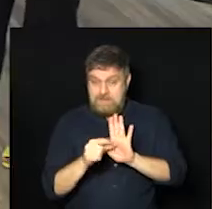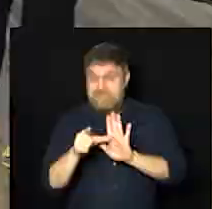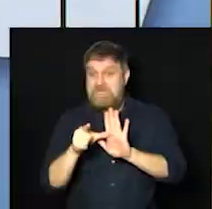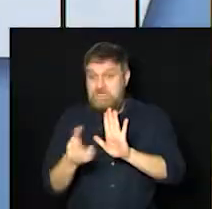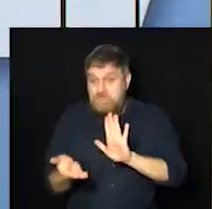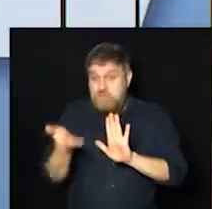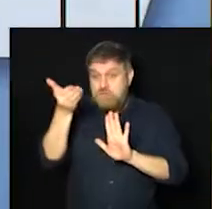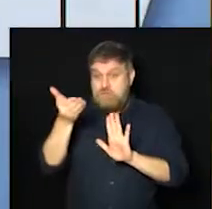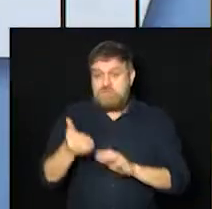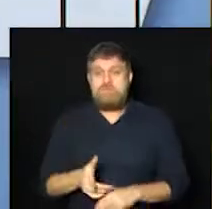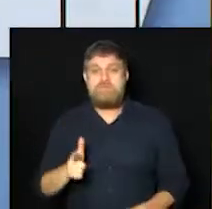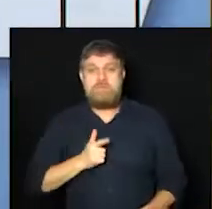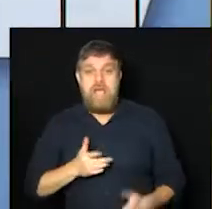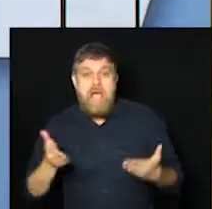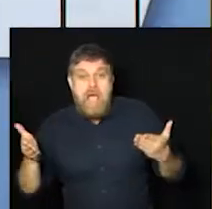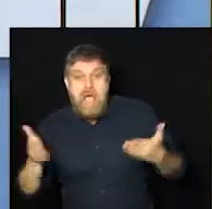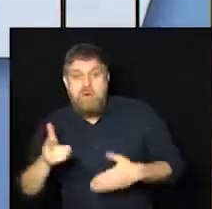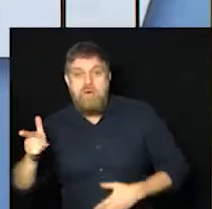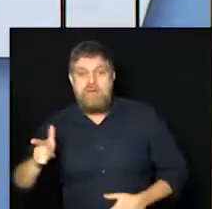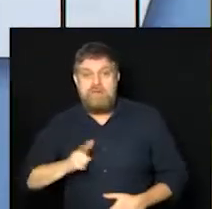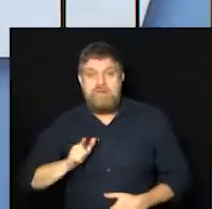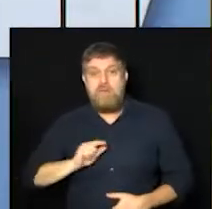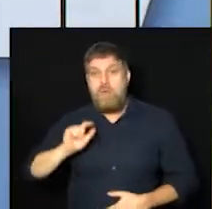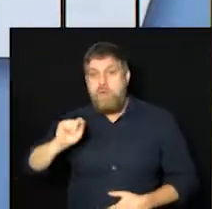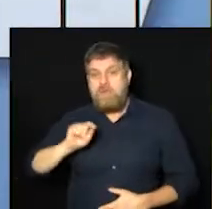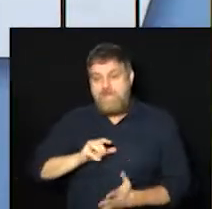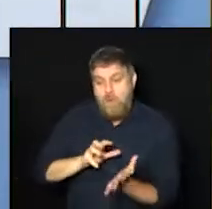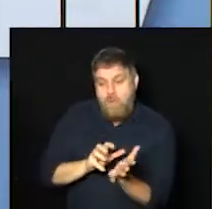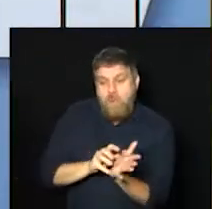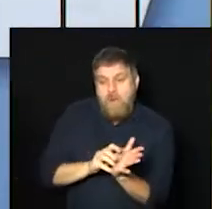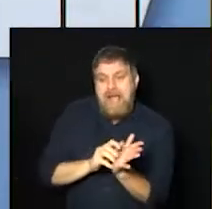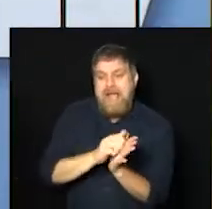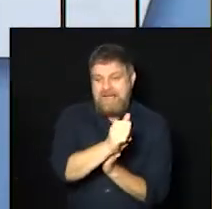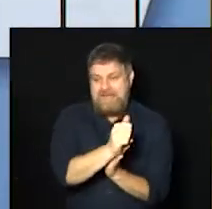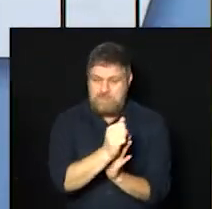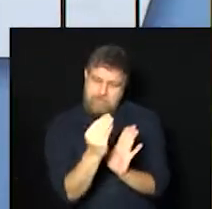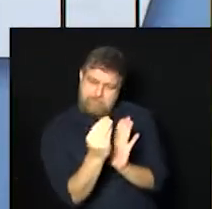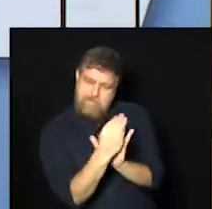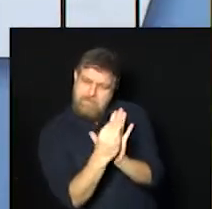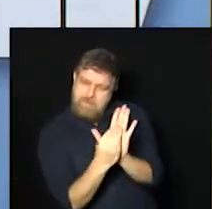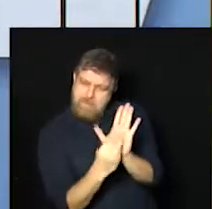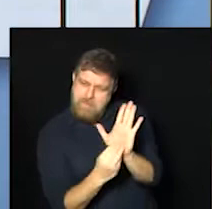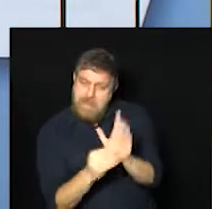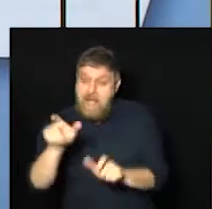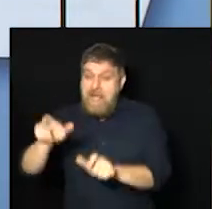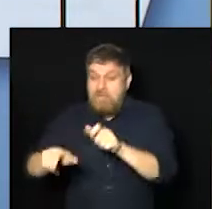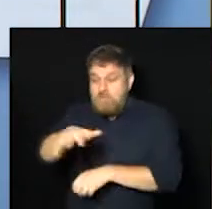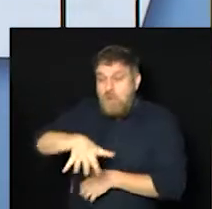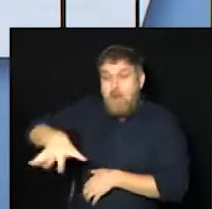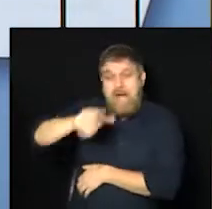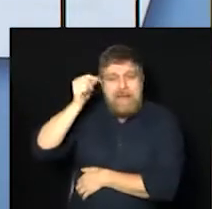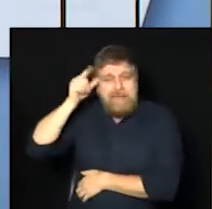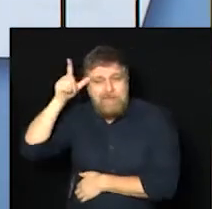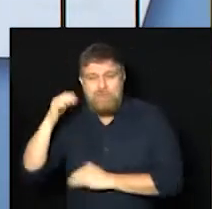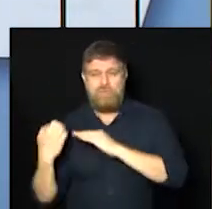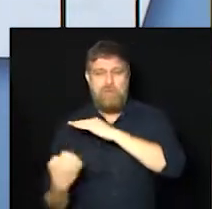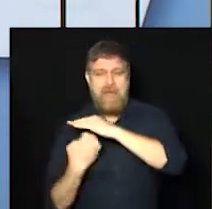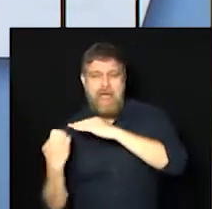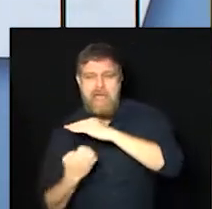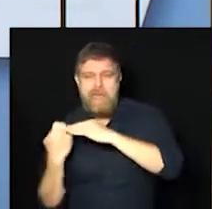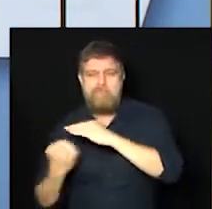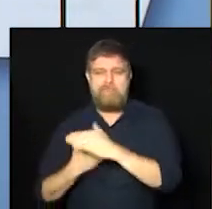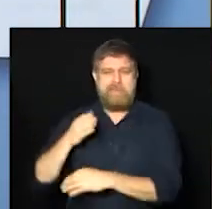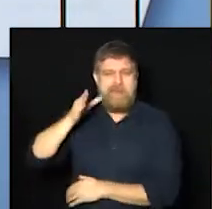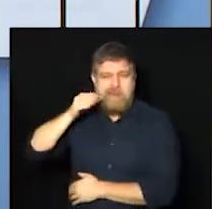o avanço agora é o registro, na verdade, o cadastro dos agentes culturais, empresas,